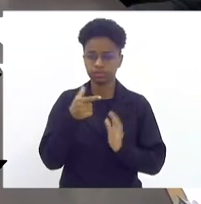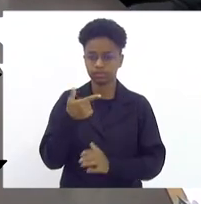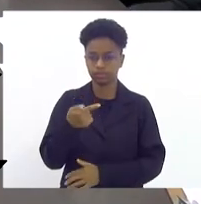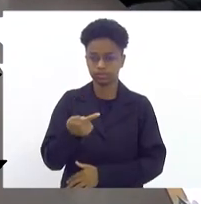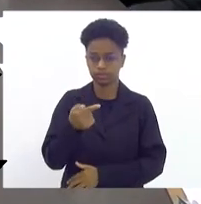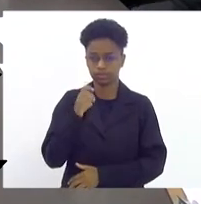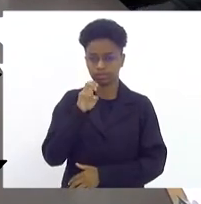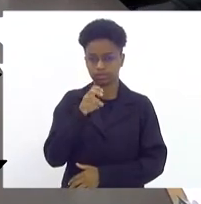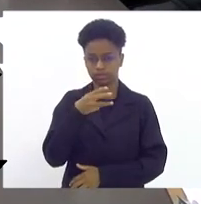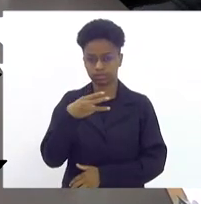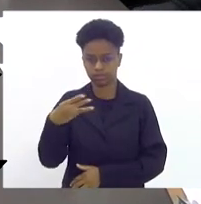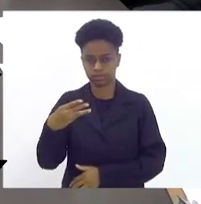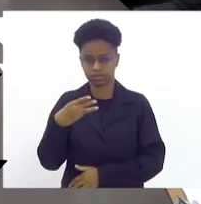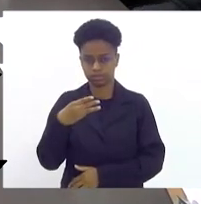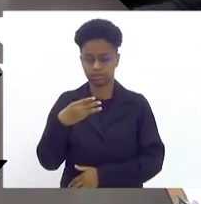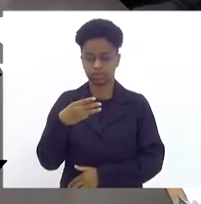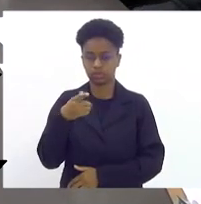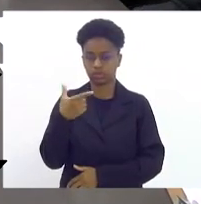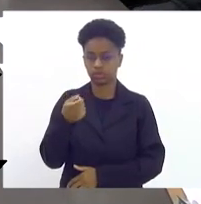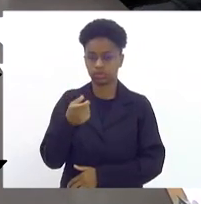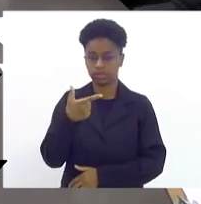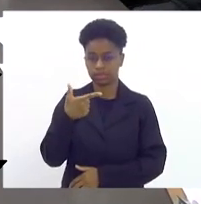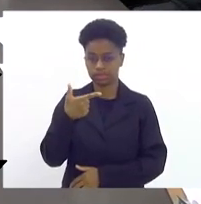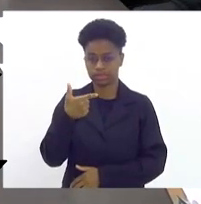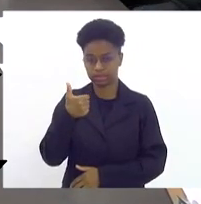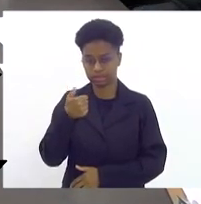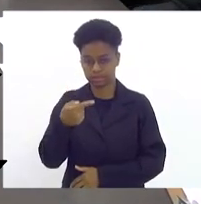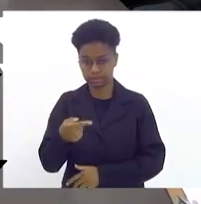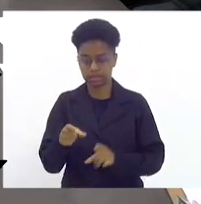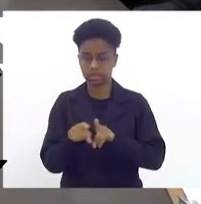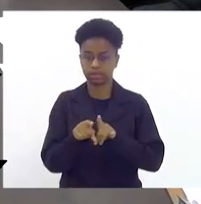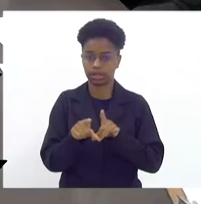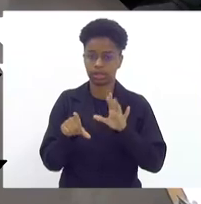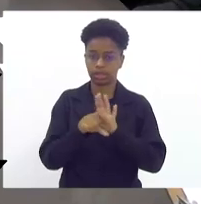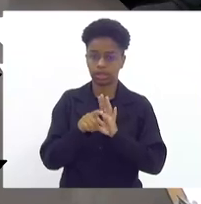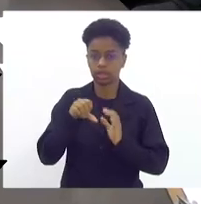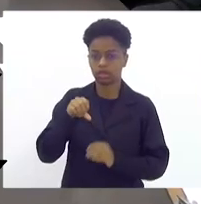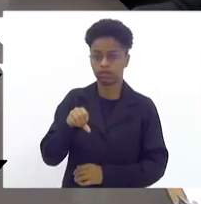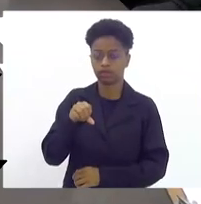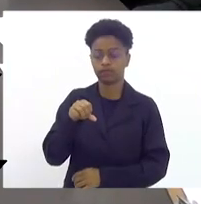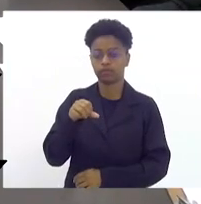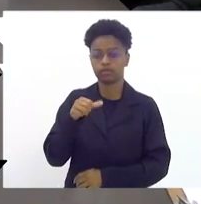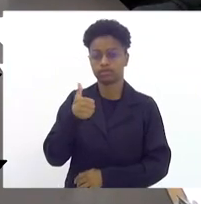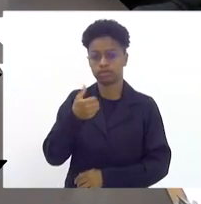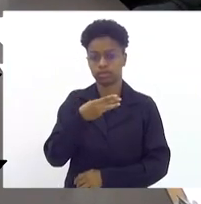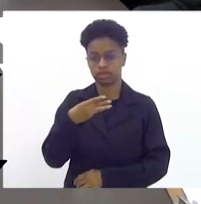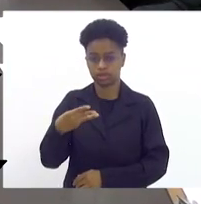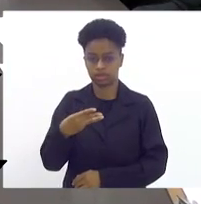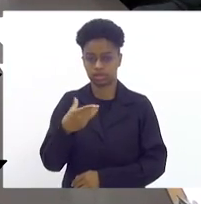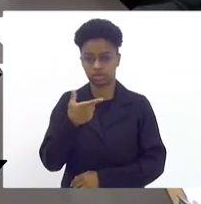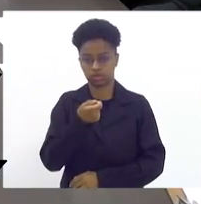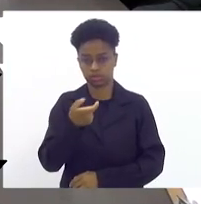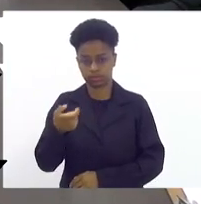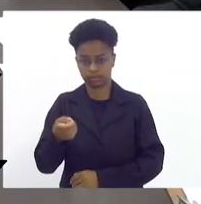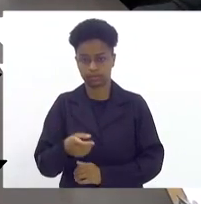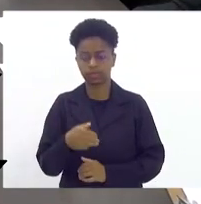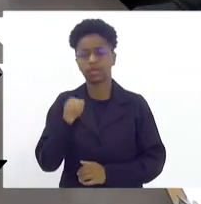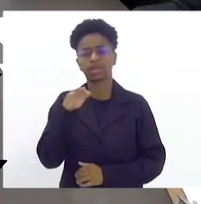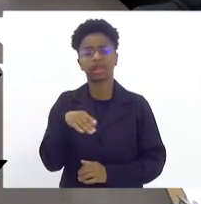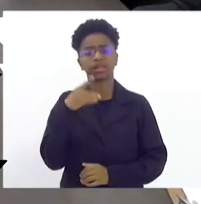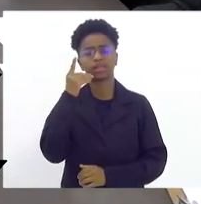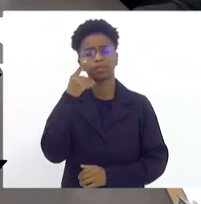7.533, de 20 de março de 2017, lei 9.136, de 14 de dezembro de 2020. Eu fui alertado aqui,